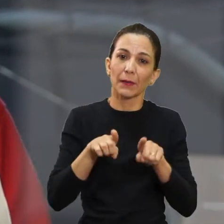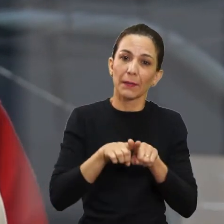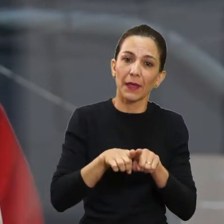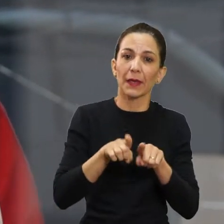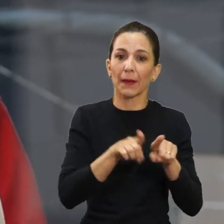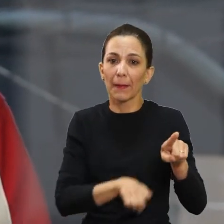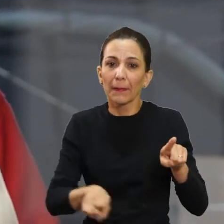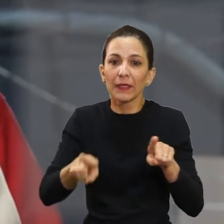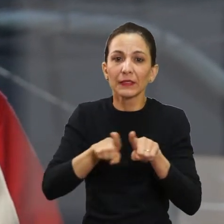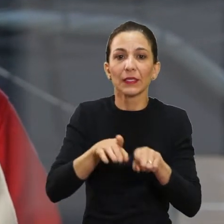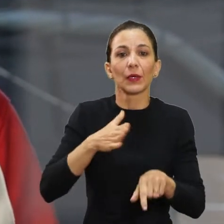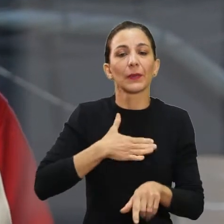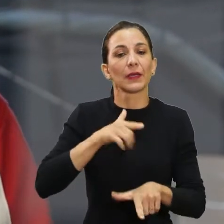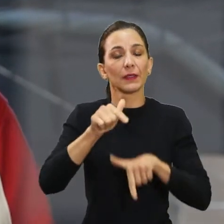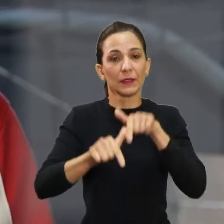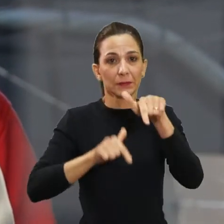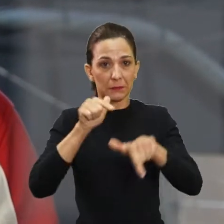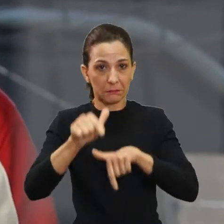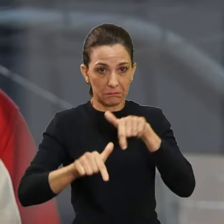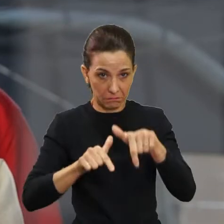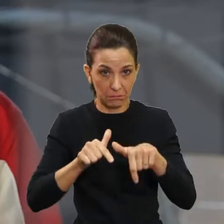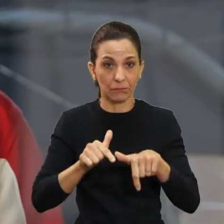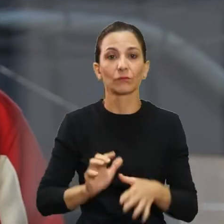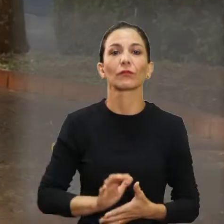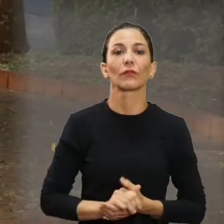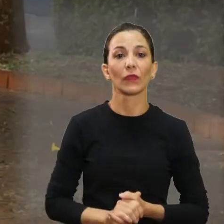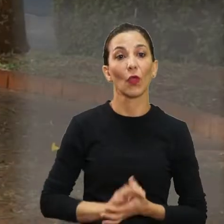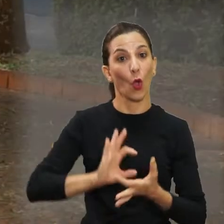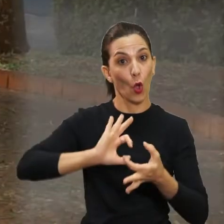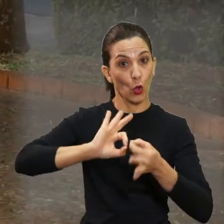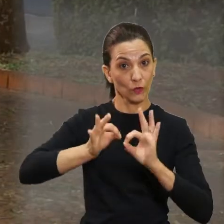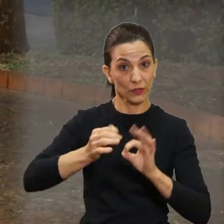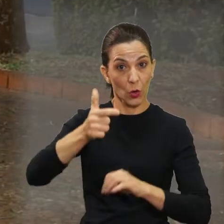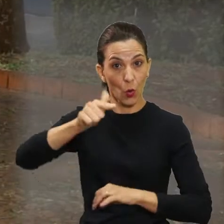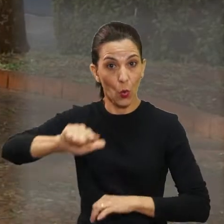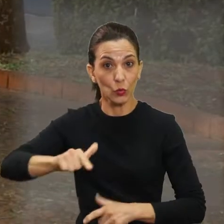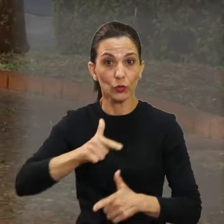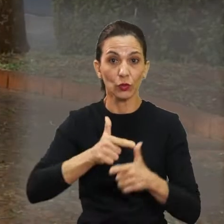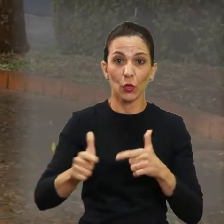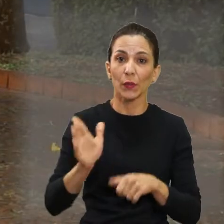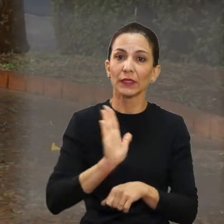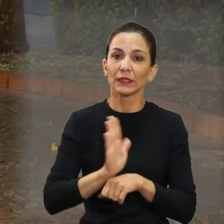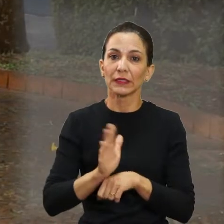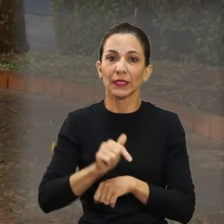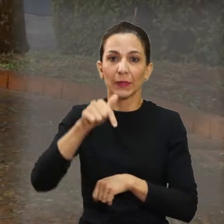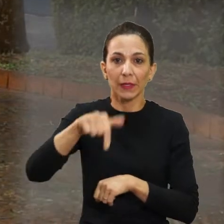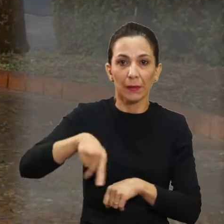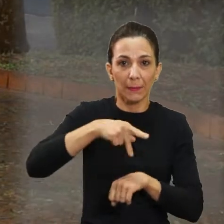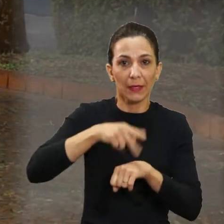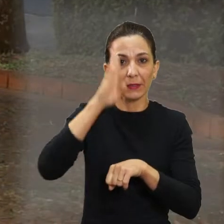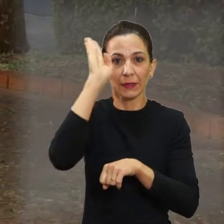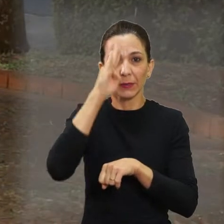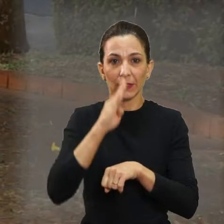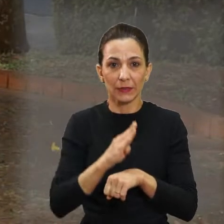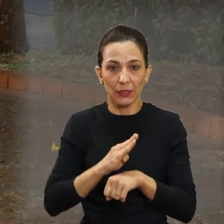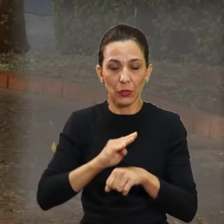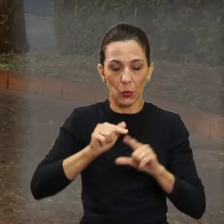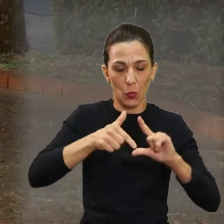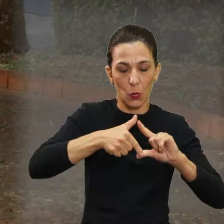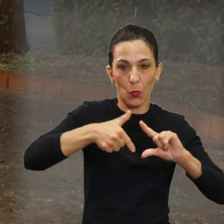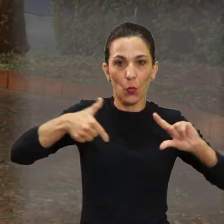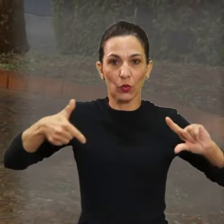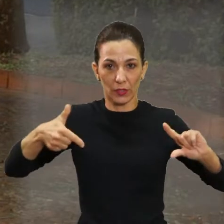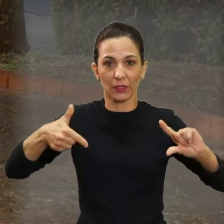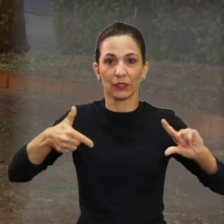Haikai Isolado, que é um parceiro de trabalho também. Eu vou dar uma outra oficina também sobre a influência